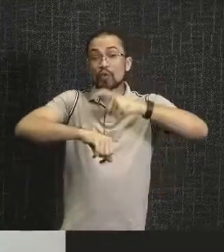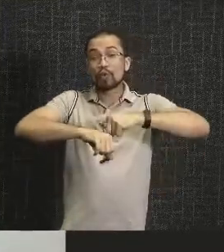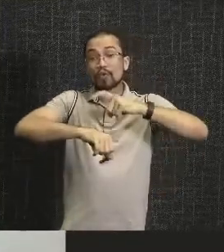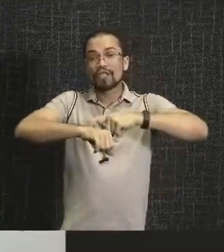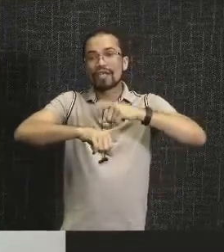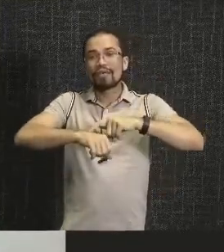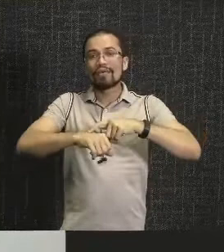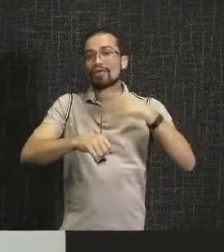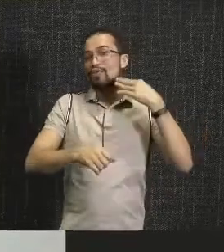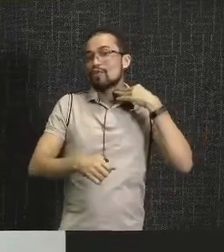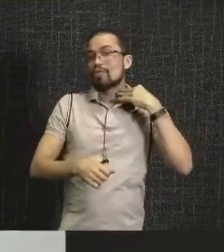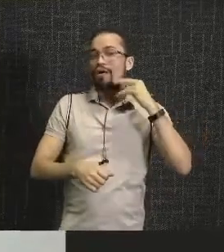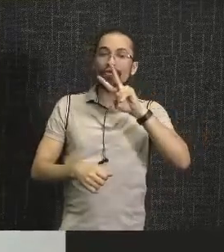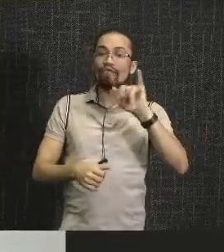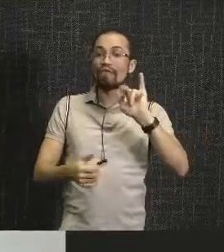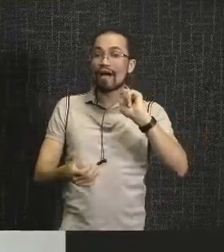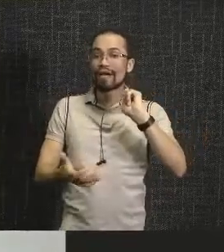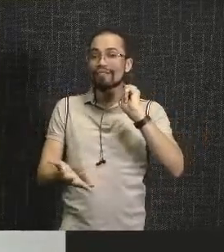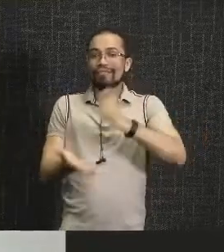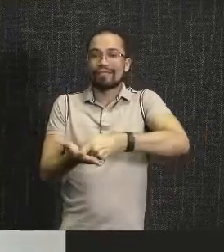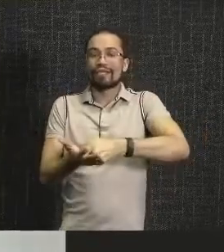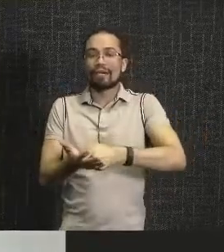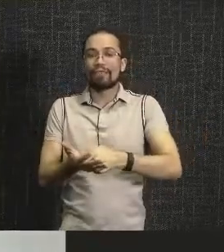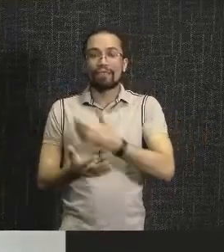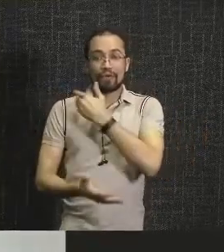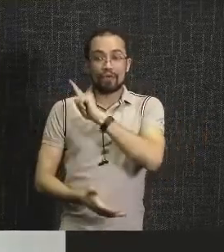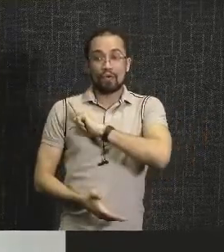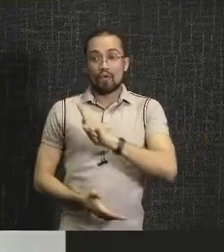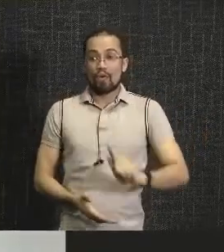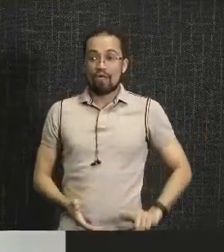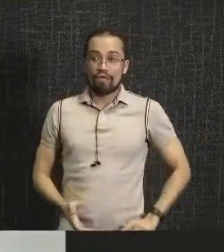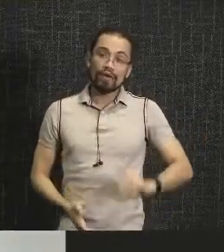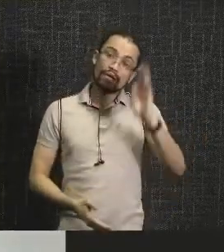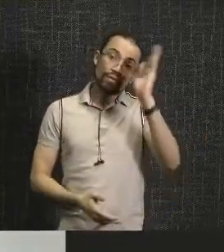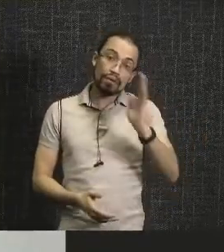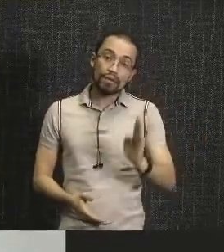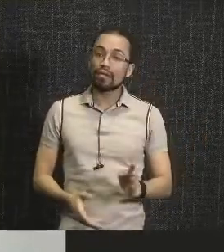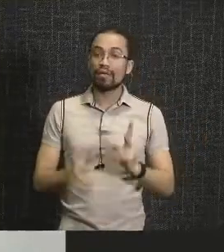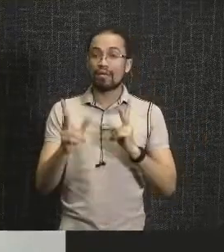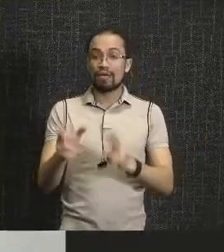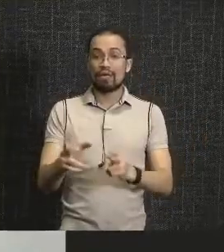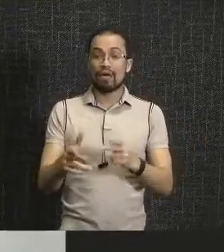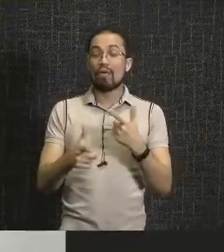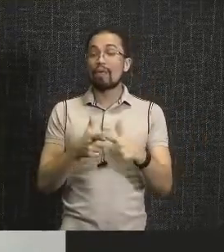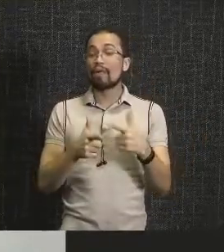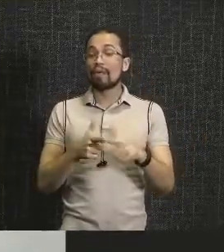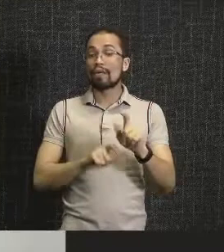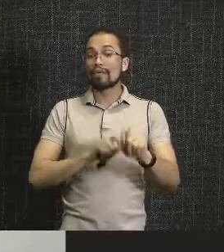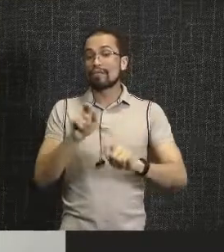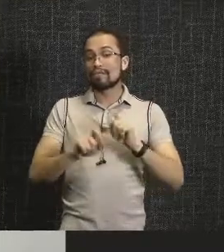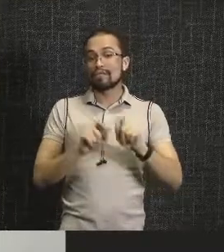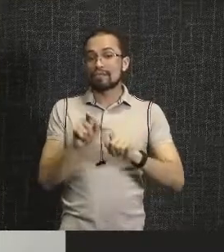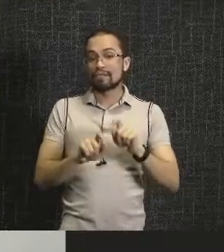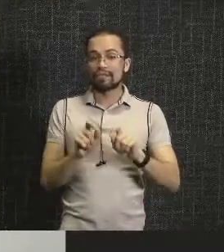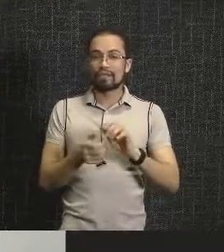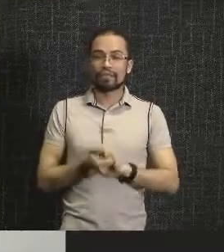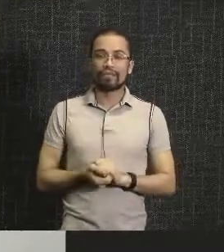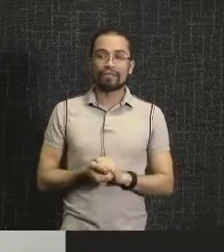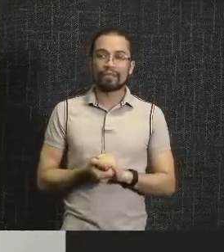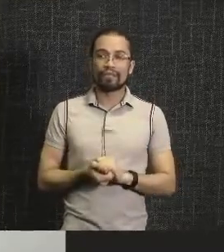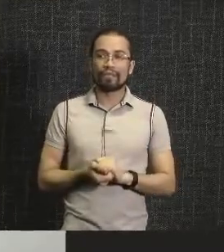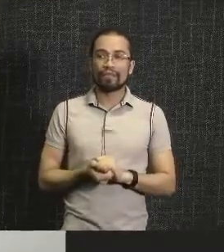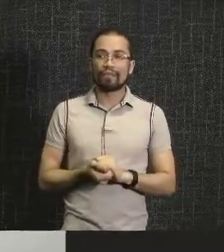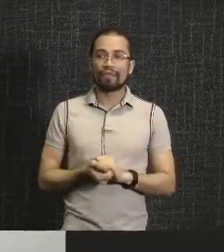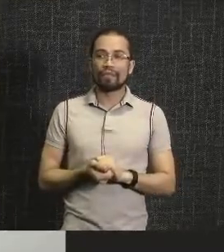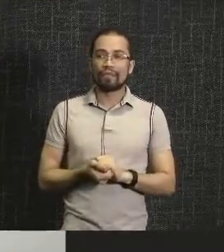para pagar e a taxa que ele cobra. O governo brasileiro é a mesma coisa. O problema para a economia brasileira é que tem